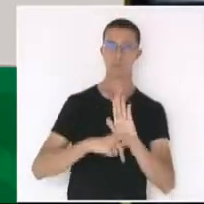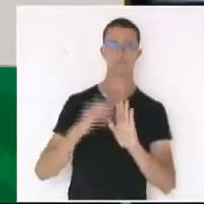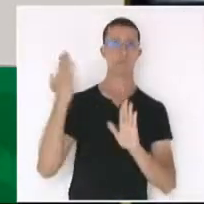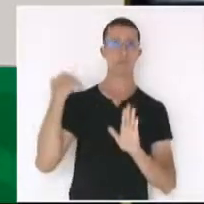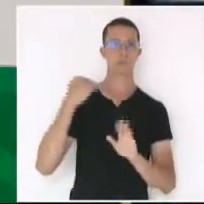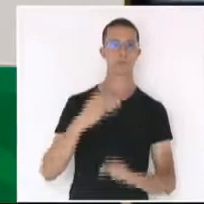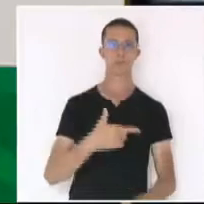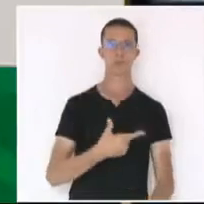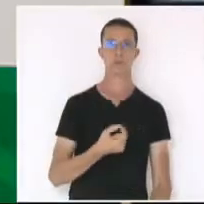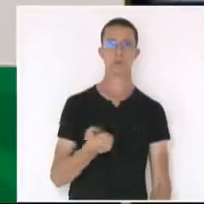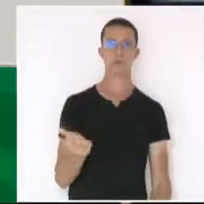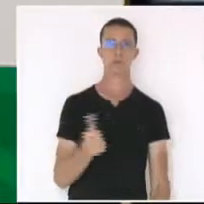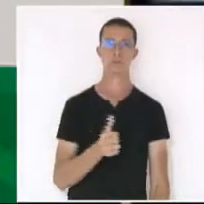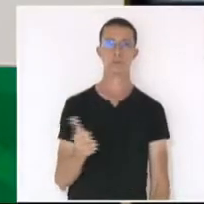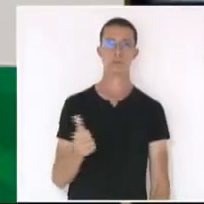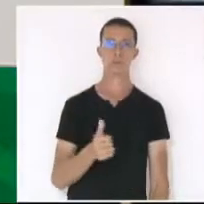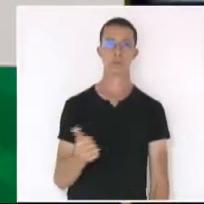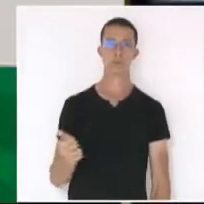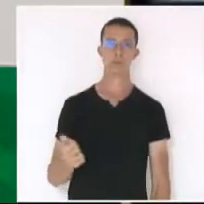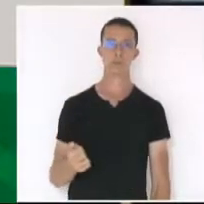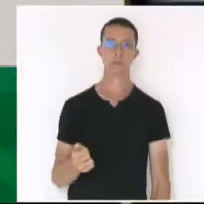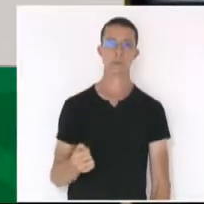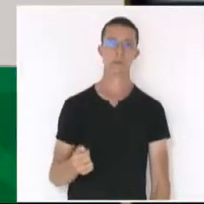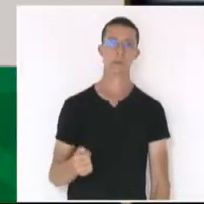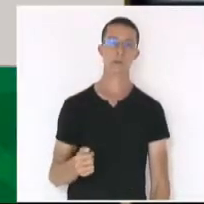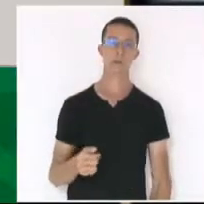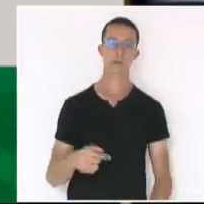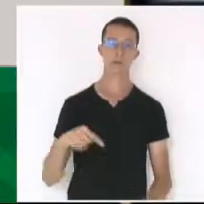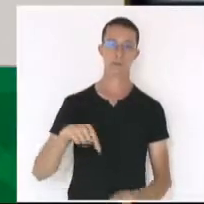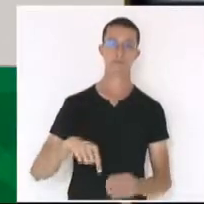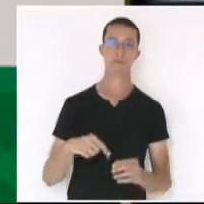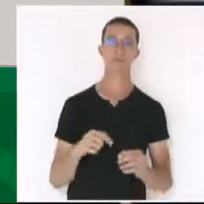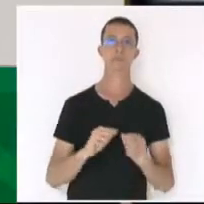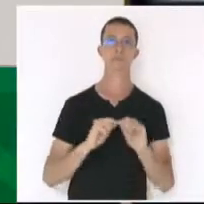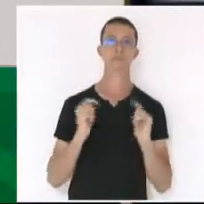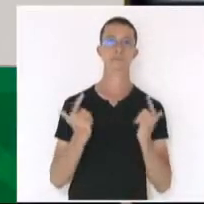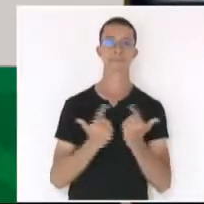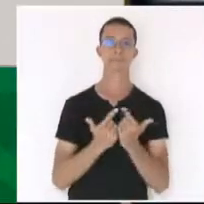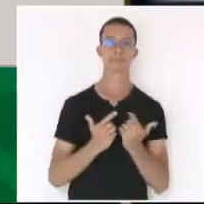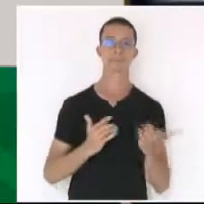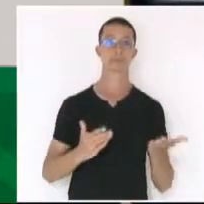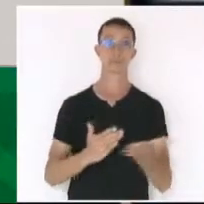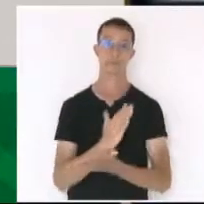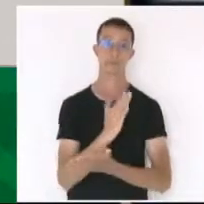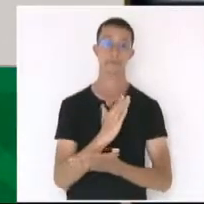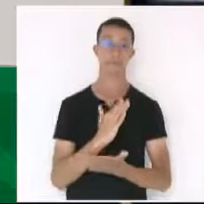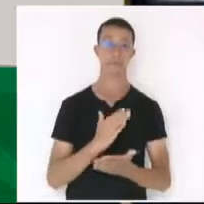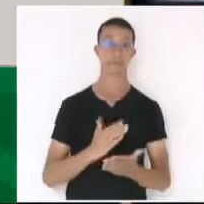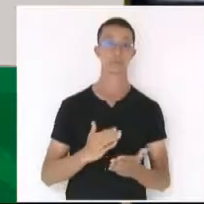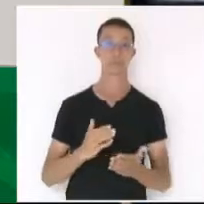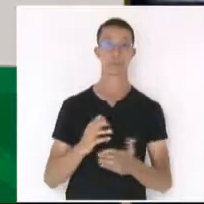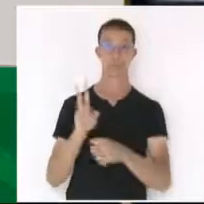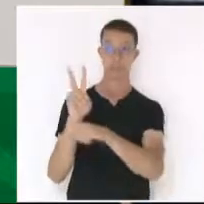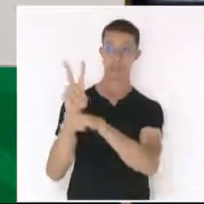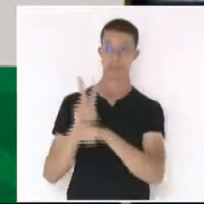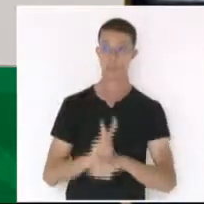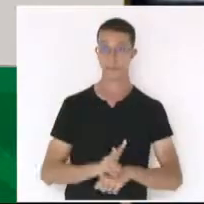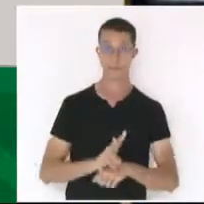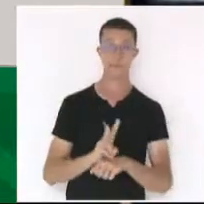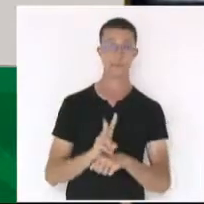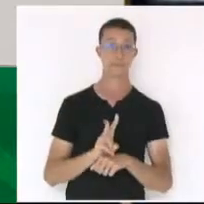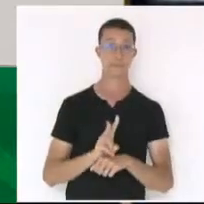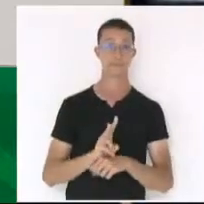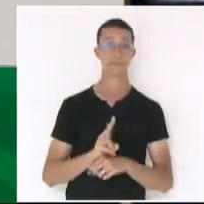quando essa casa quando essa casa aprovou aqueles empréstimos do montante de